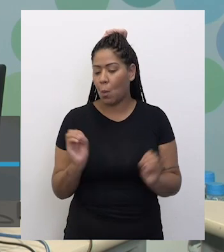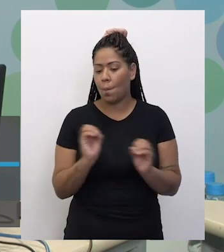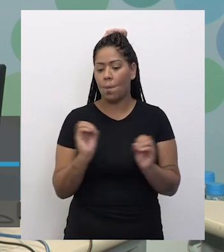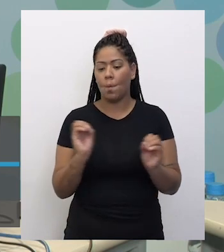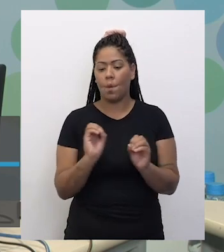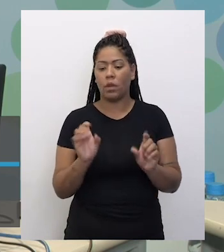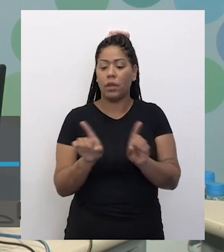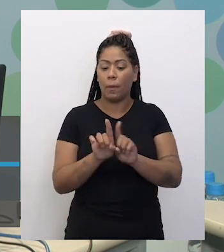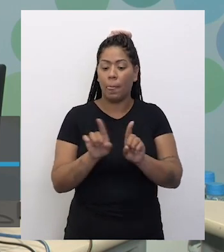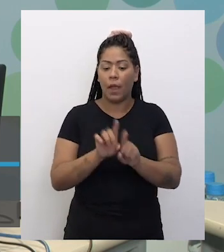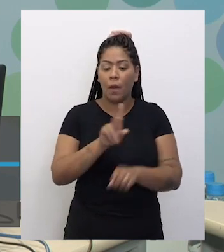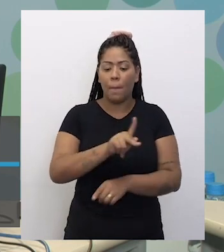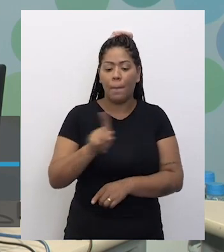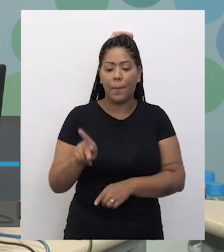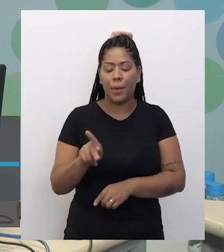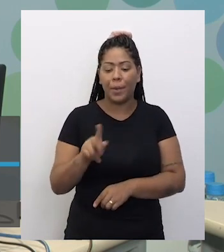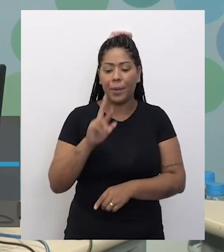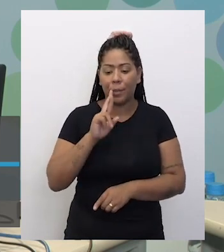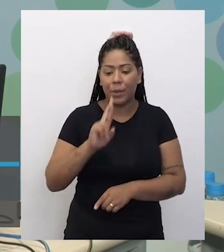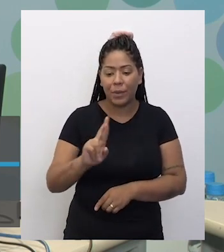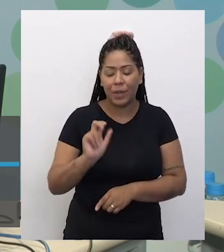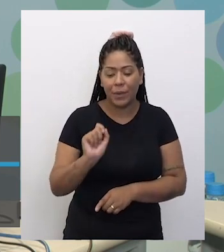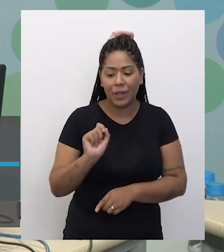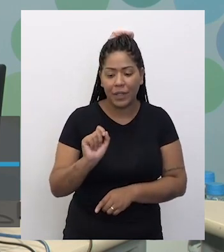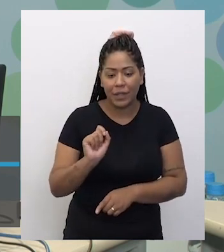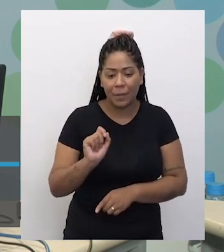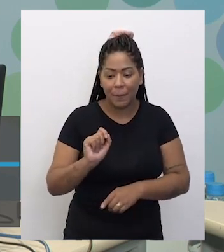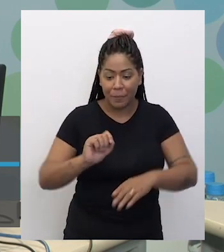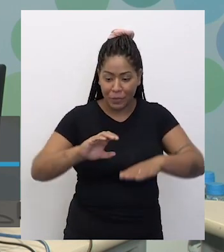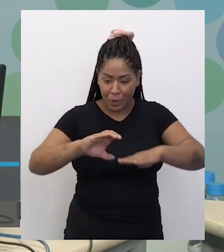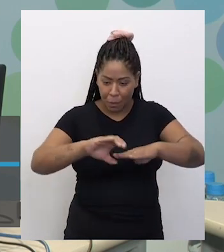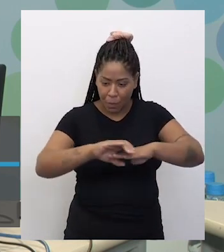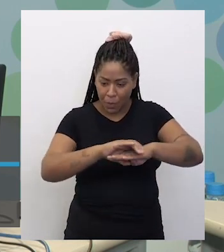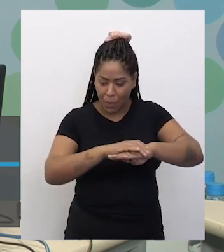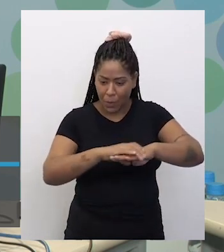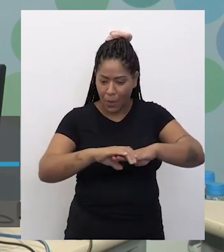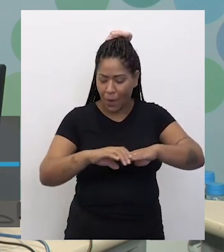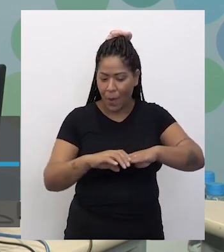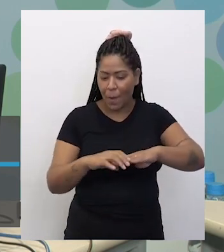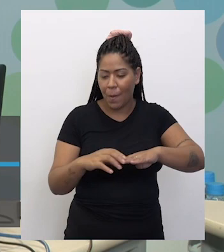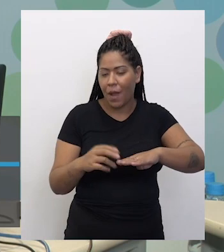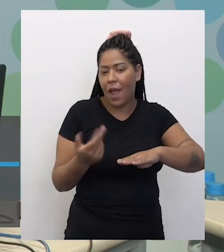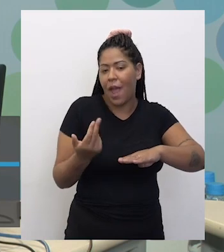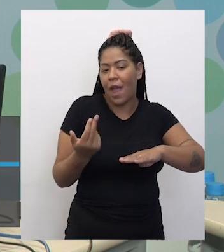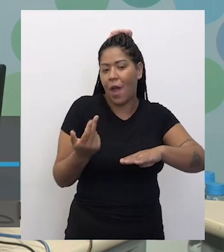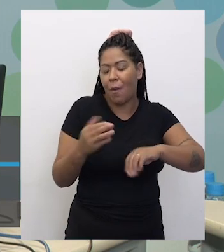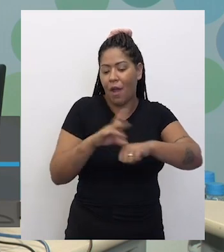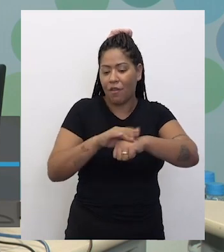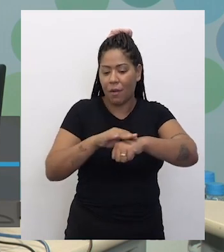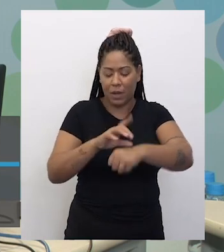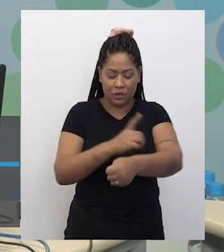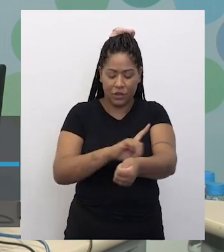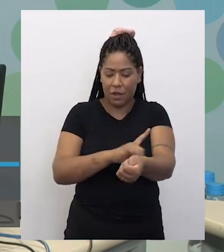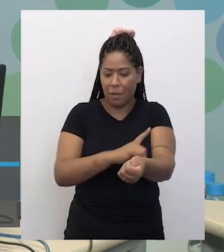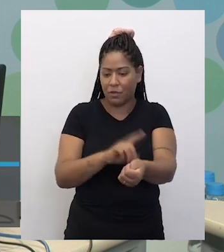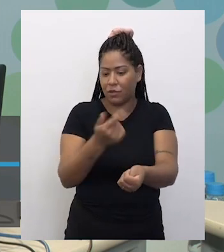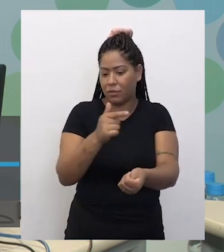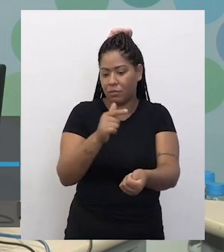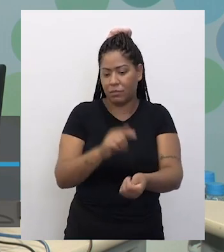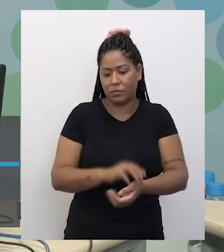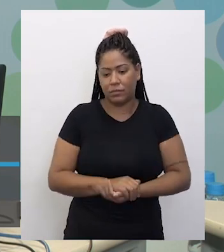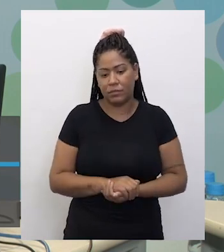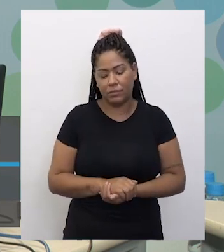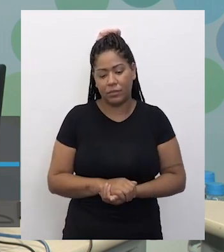O Proadir, né, mandou aqui a resposta, não tenha diabetes, use o nosso tênis, saúde dos pés. Muito